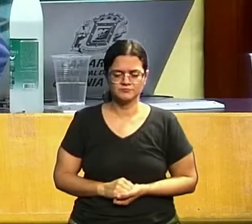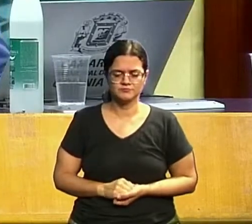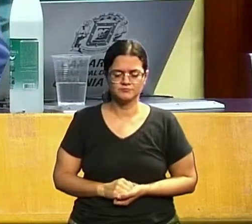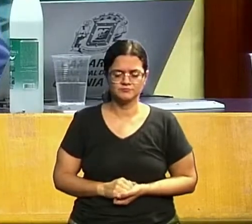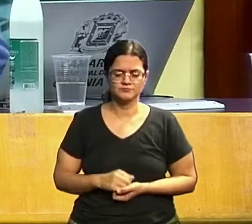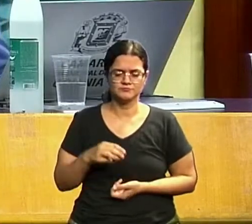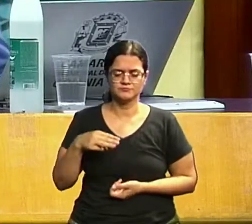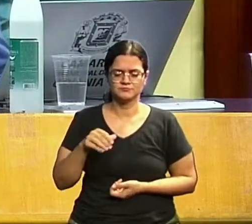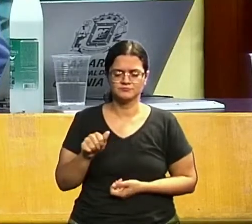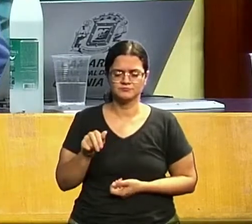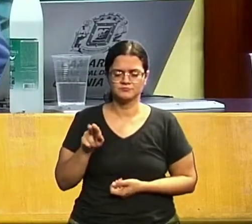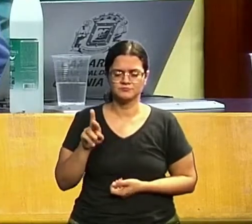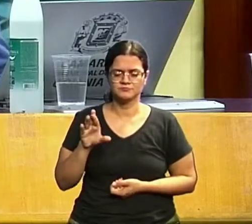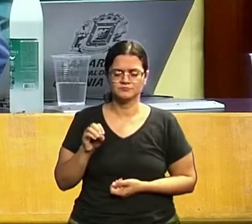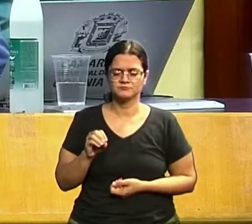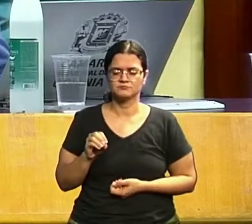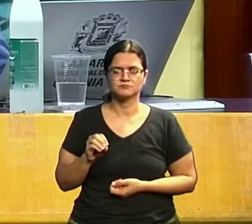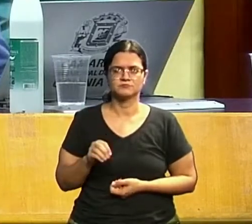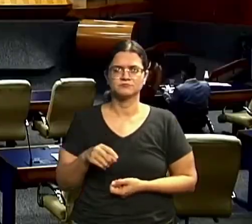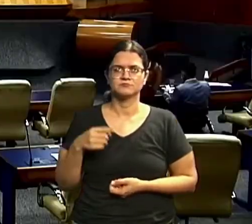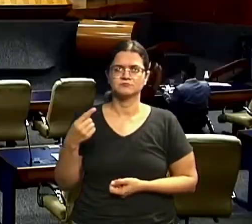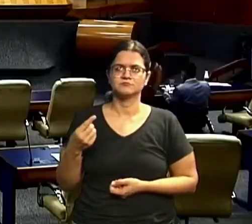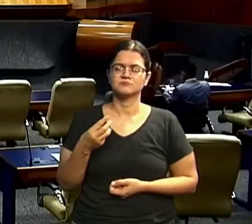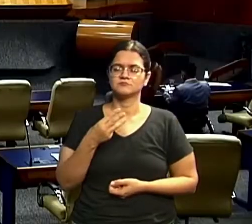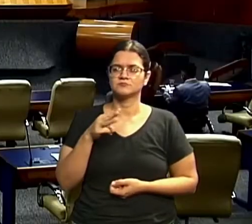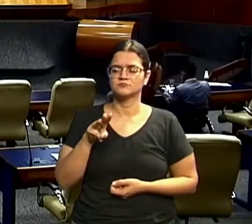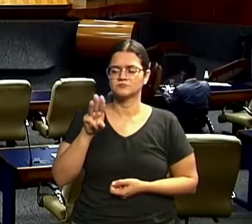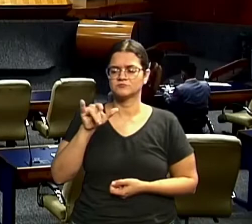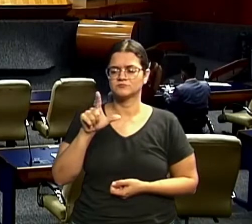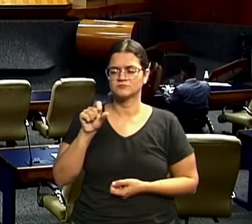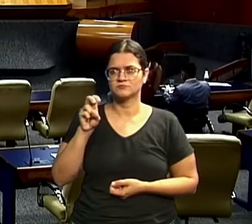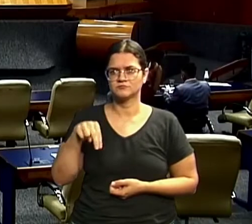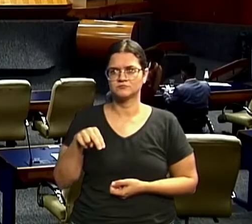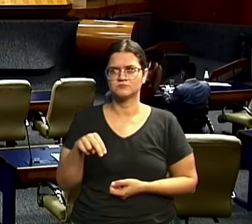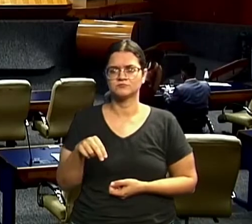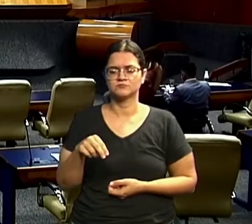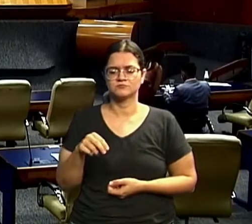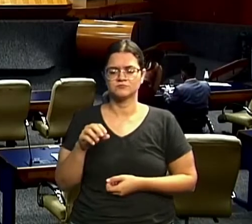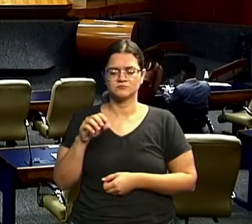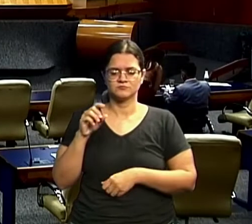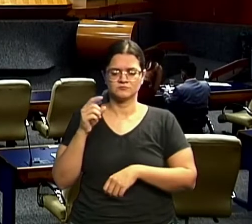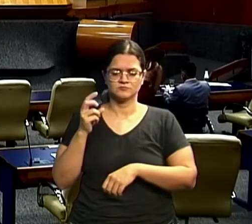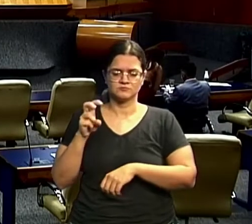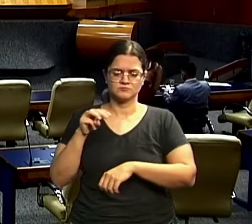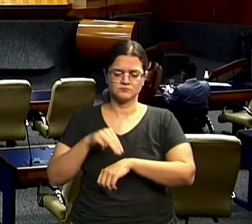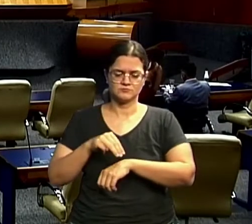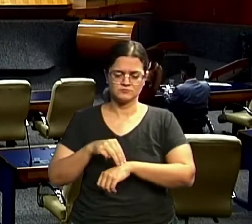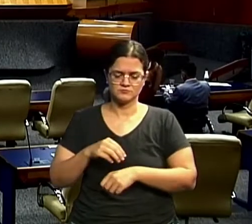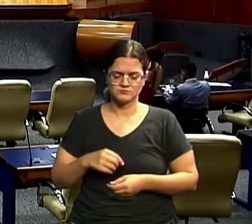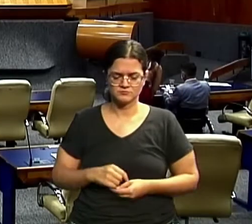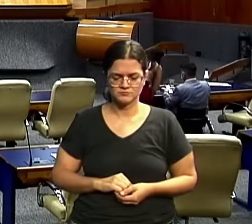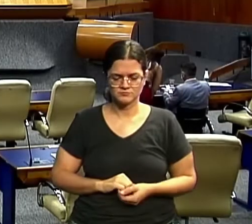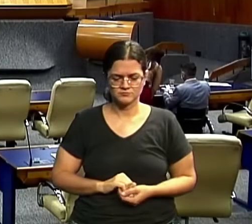Vereador Mauro Rubem. Vereador Nelson Salles, questão de ordem. 5 minutos, vereador Nelson Salles.